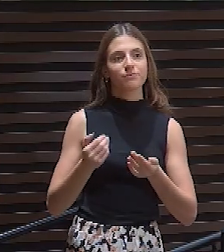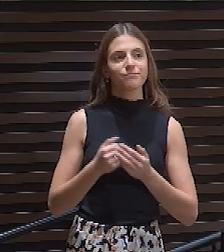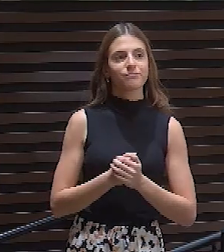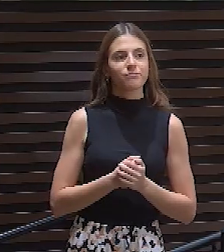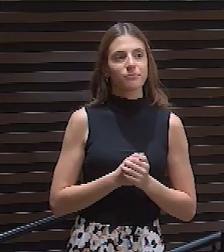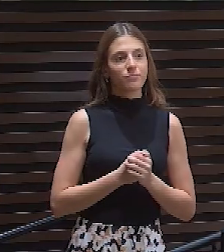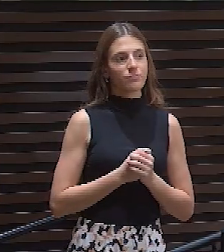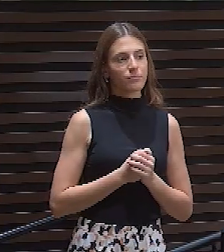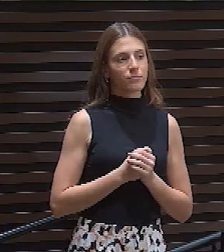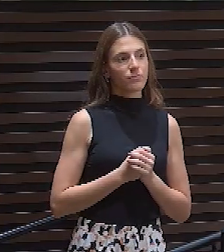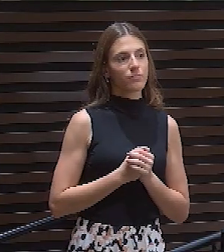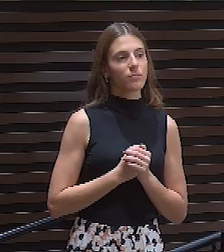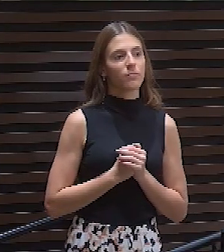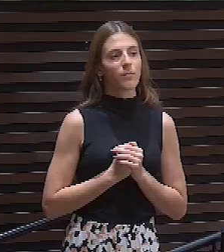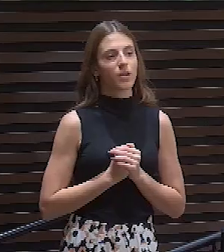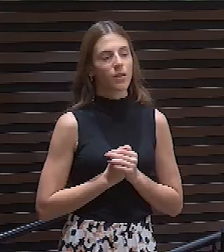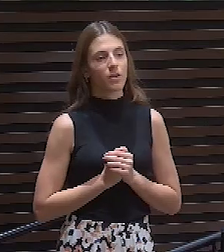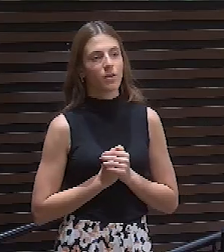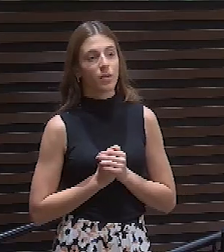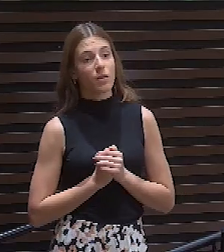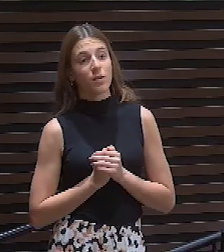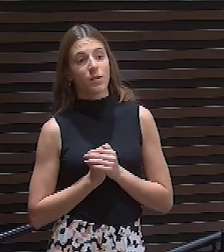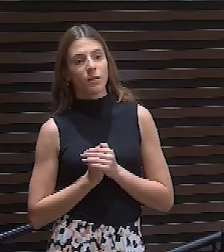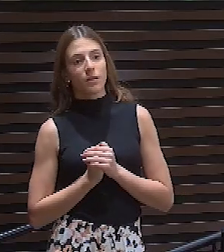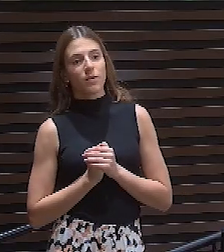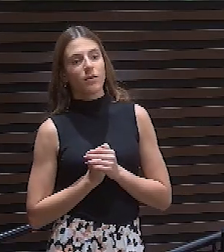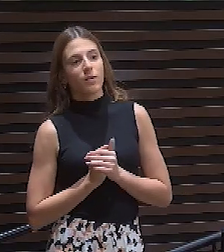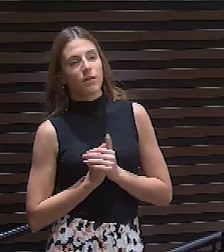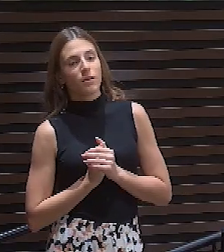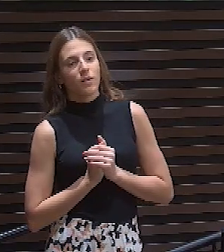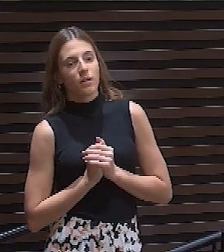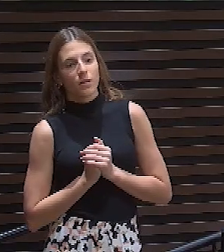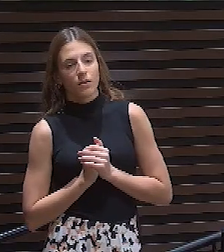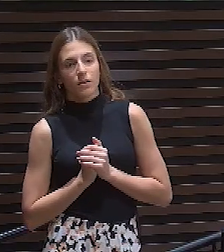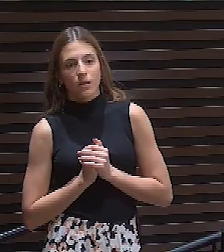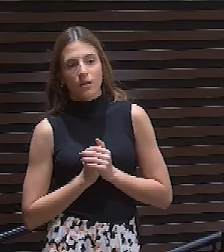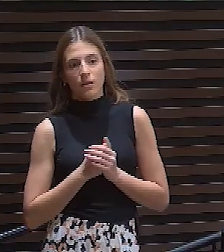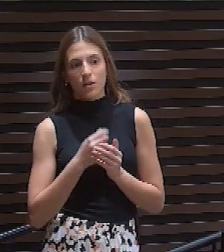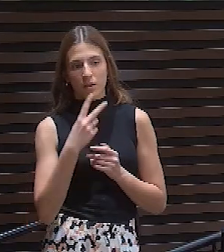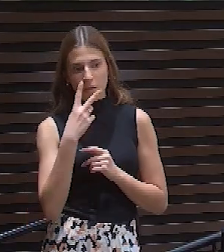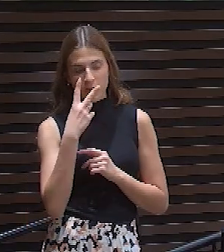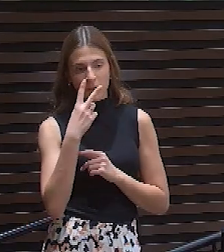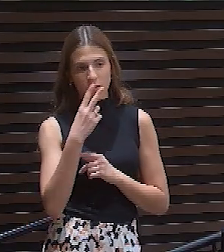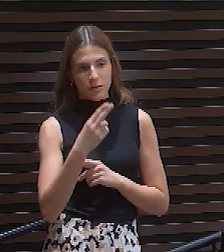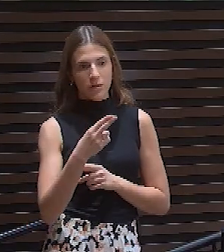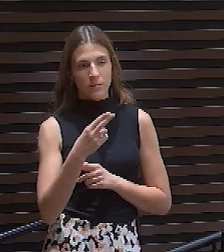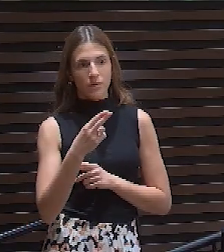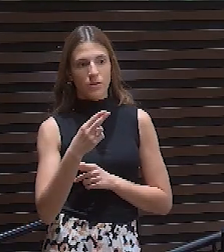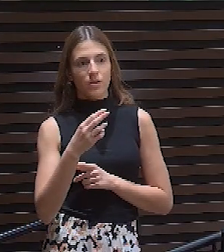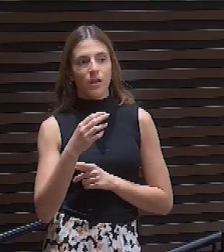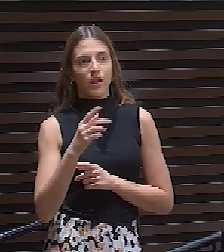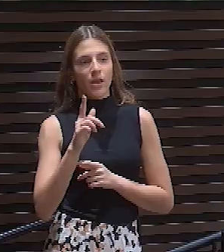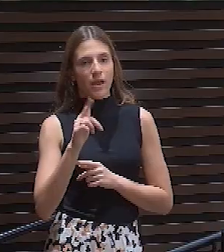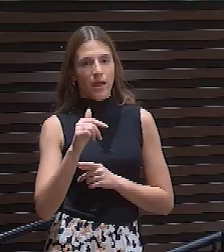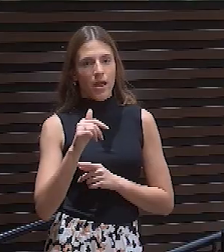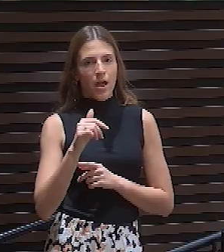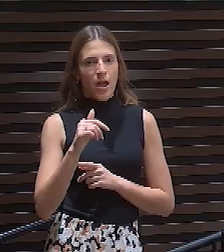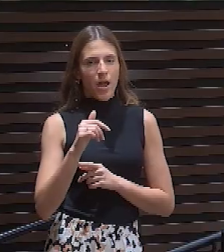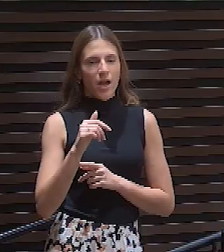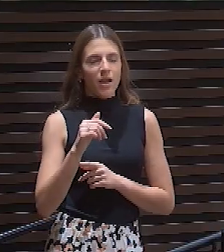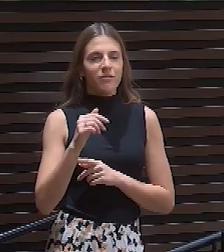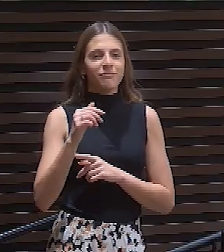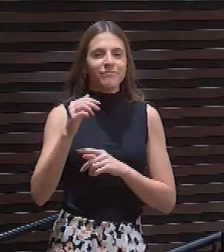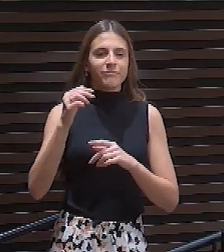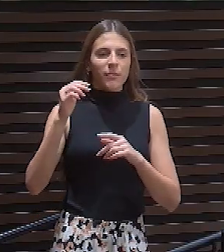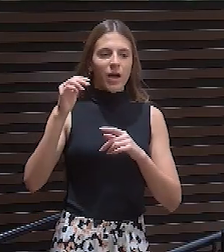Possivelmente aqui nós estamos diante de uma teofania de Cristo. Cristo é o